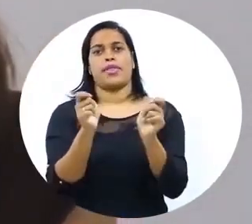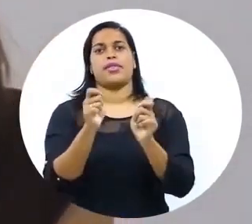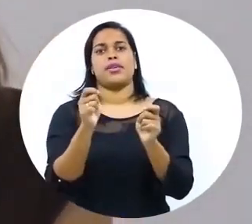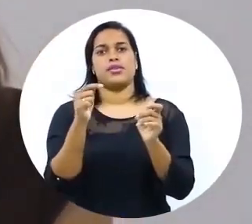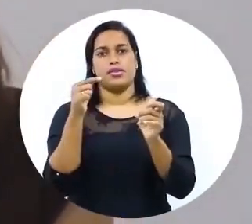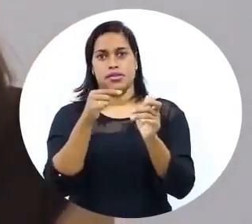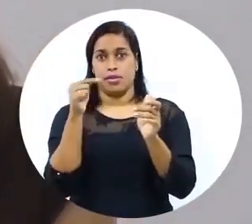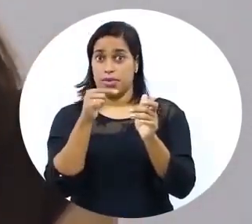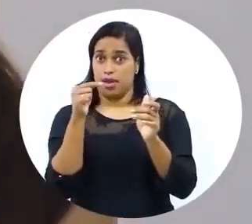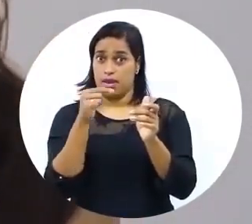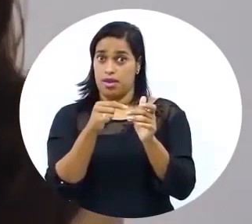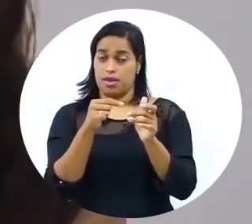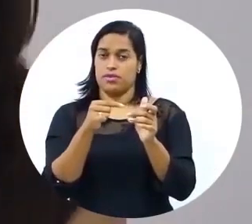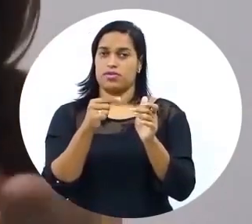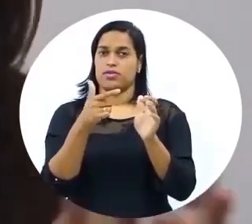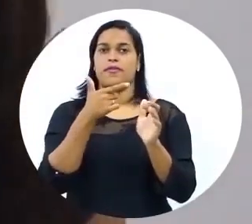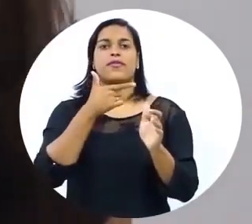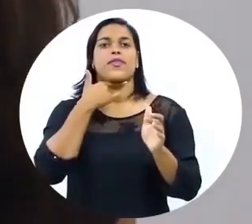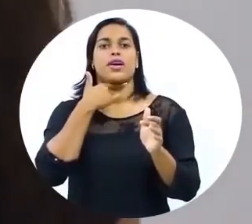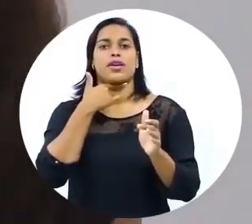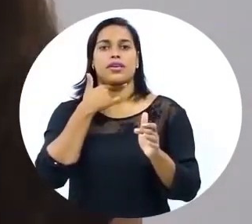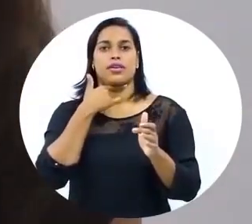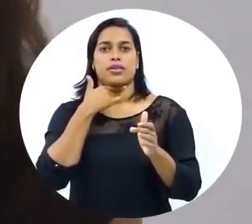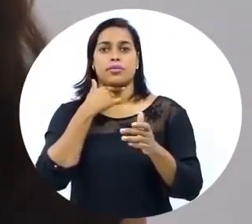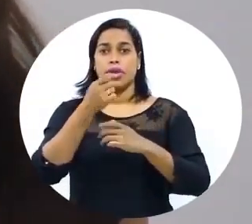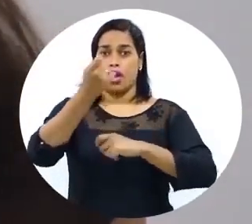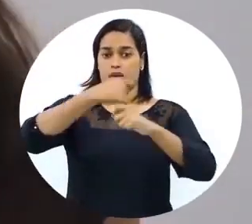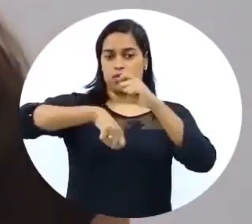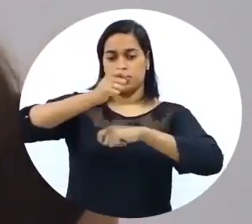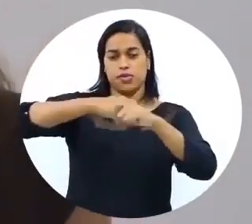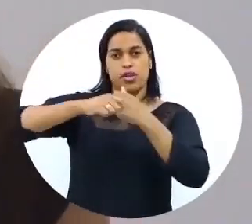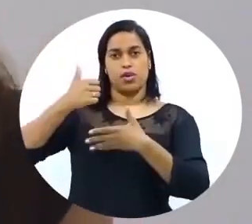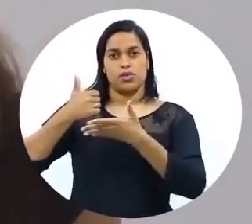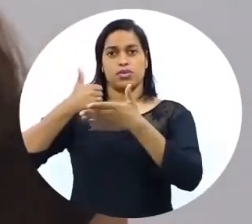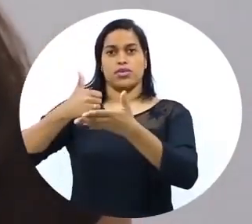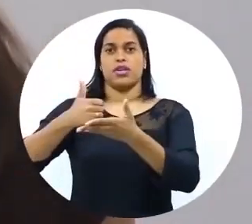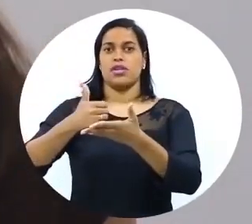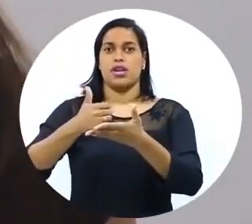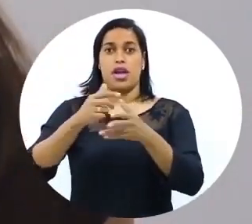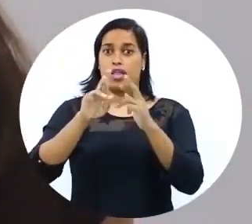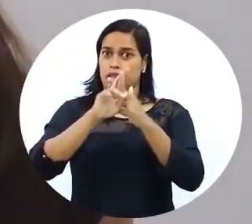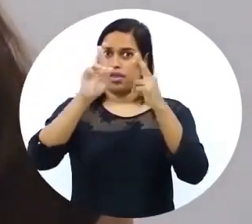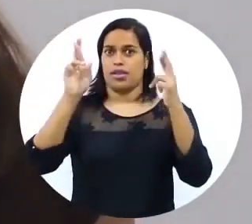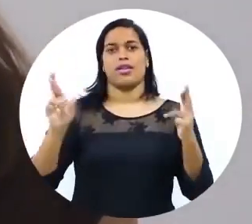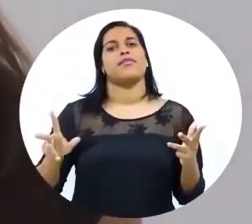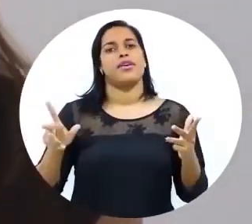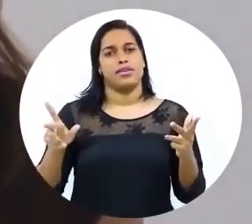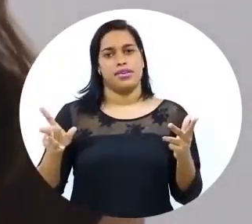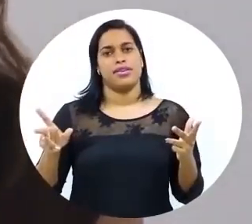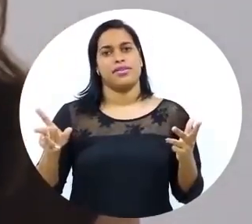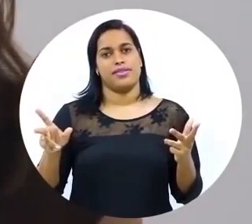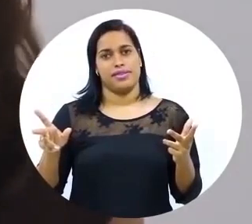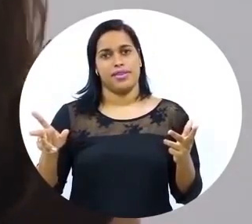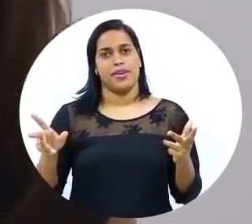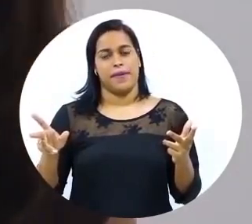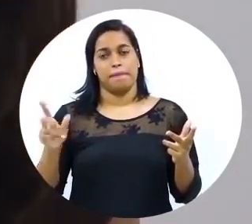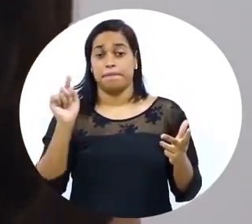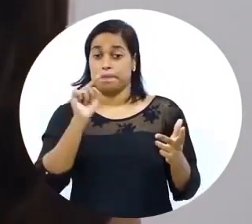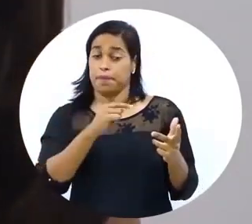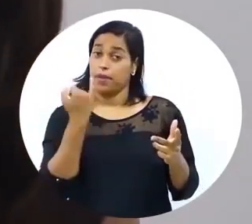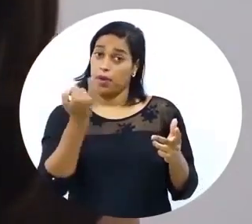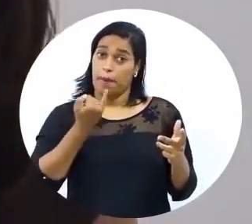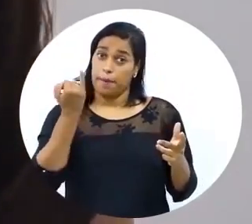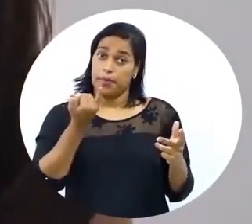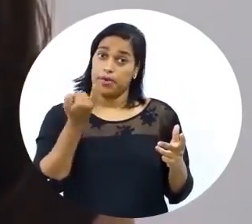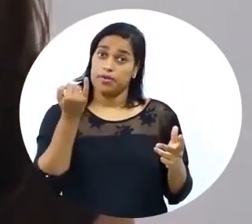para este cargo. Então, se eu for colocar para um auxiliar administrativo, provavelmente não vão ser as mesmas competências. Então, o ideal é que